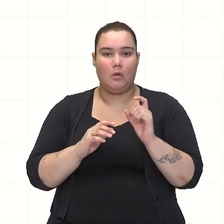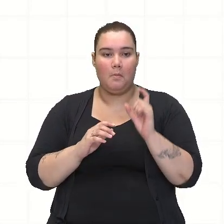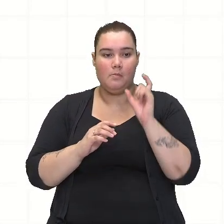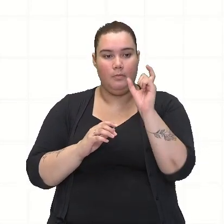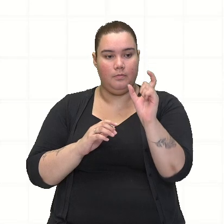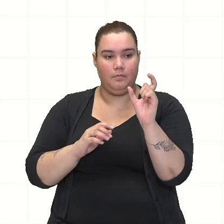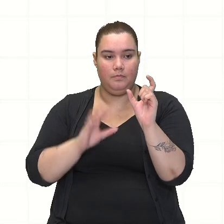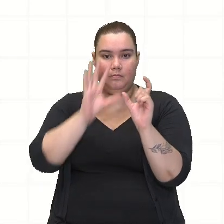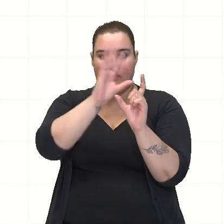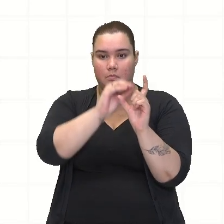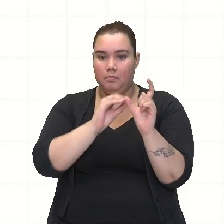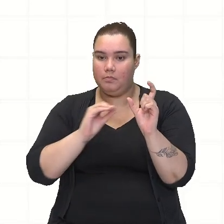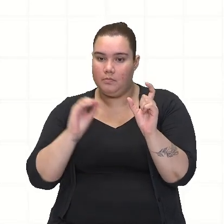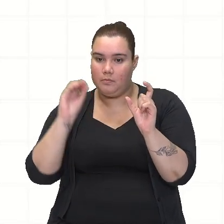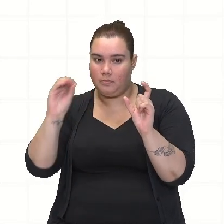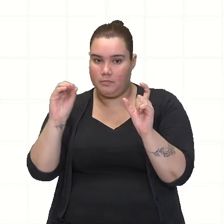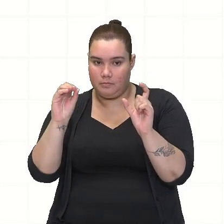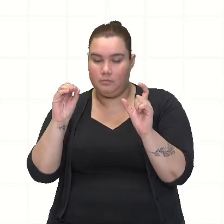transportar,